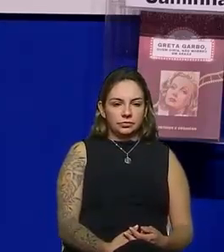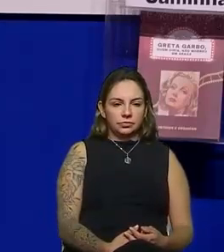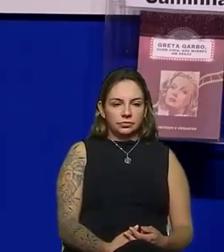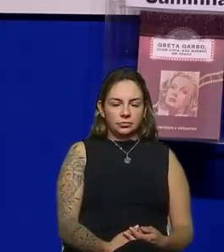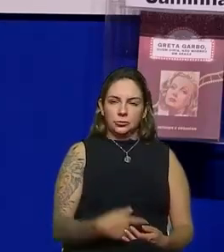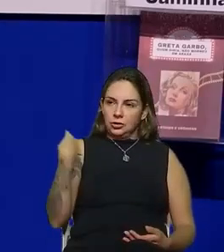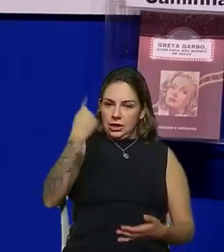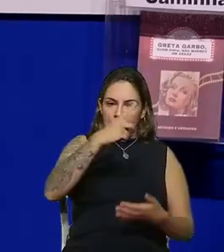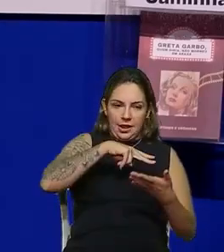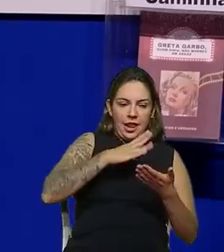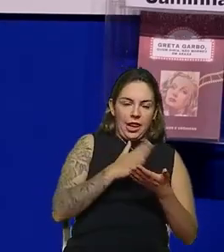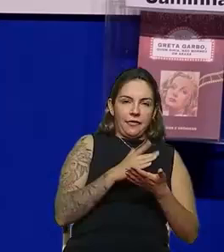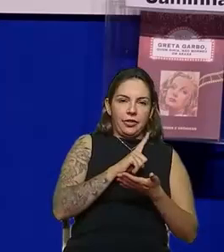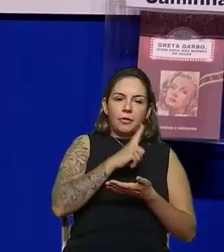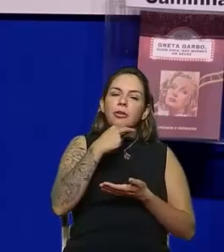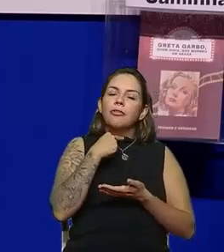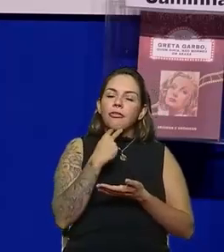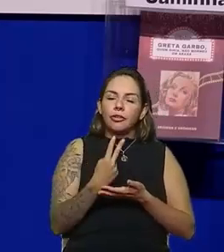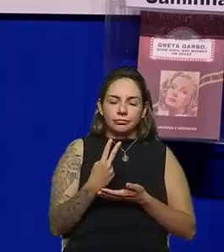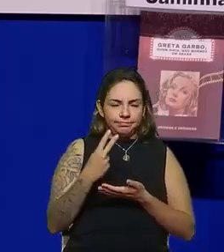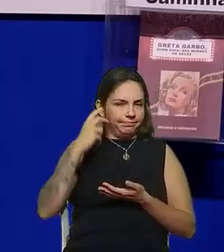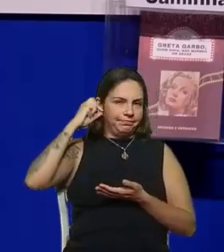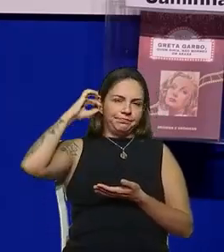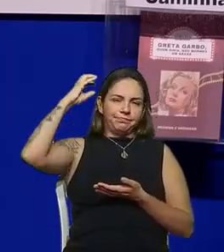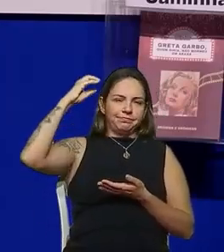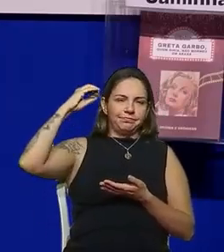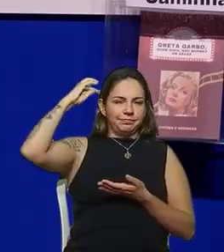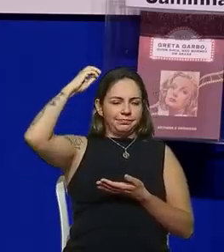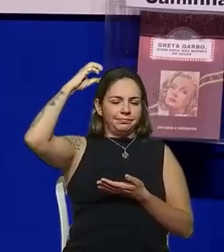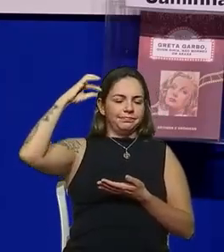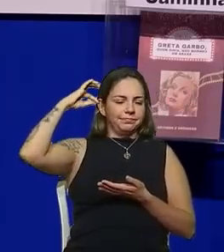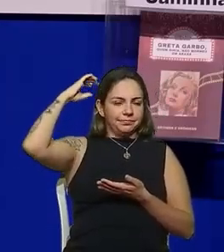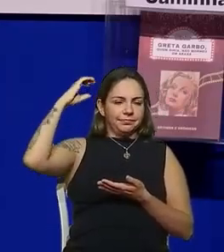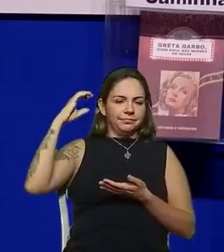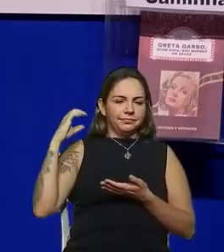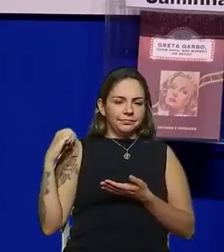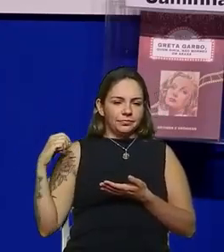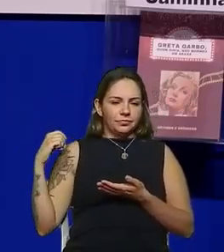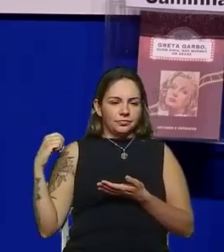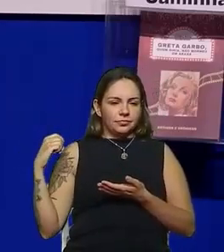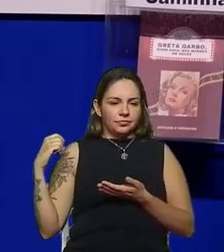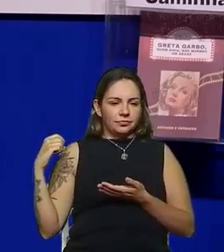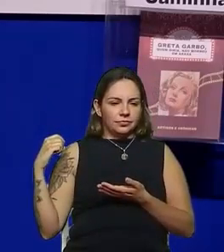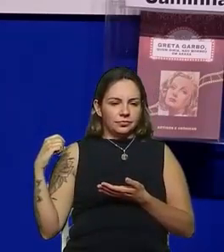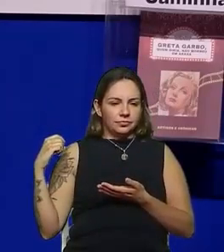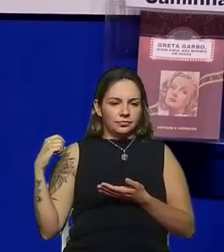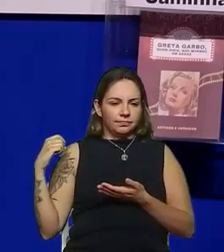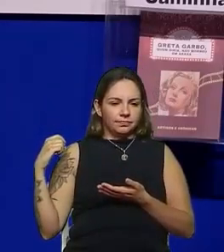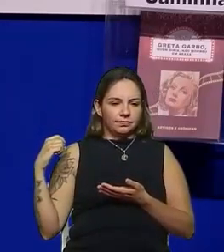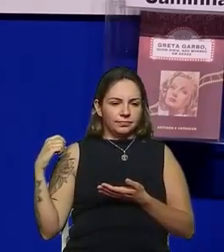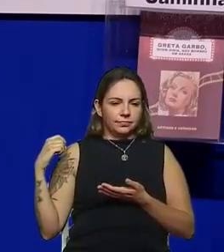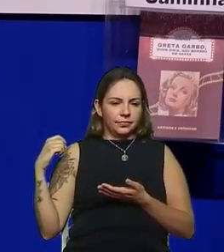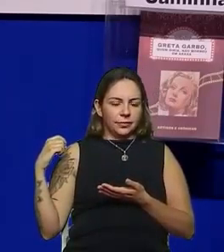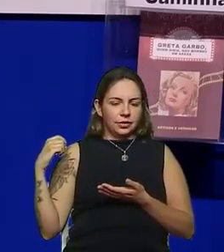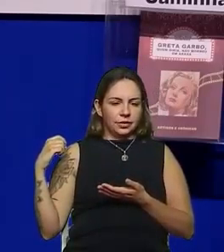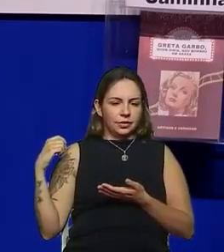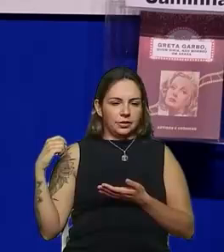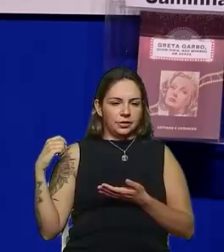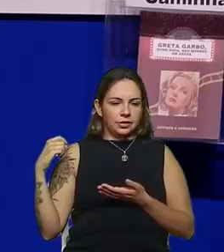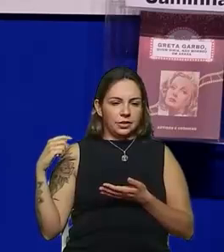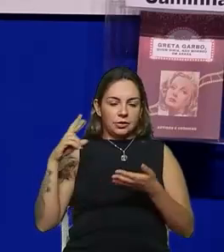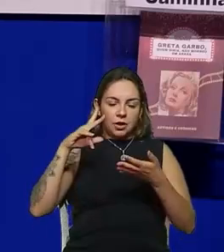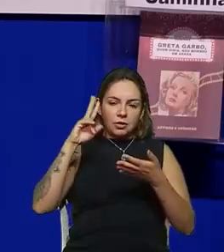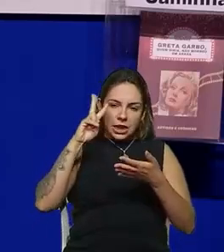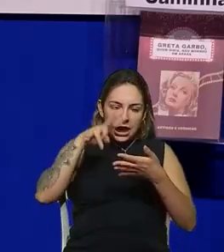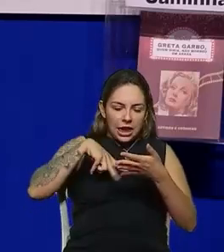porque quando a gente lê um livro, a gente tem uma voz na consciência que a gente, é como se a gente escutasse na mente uma voz do